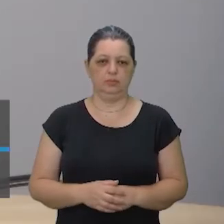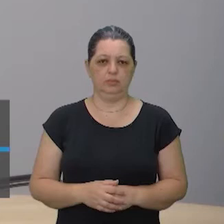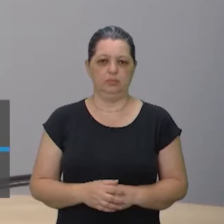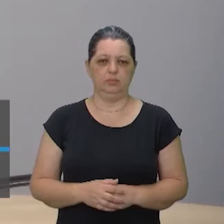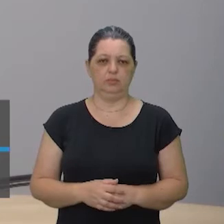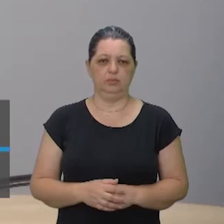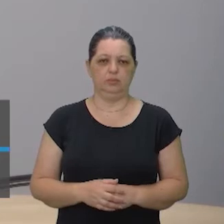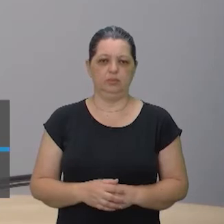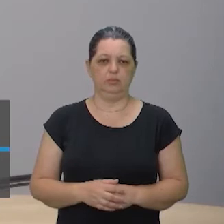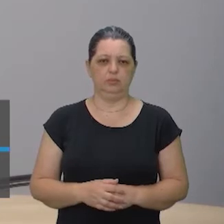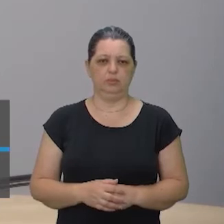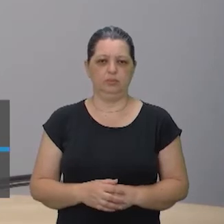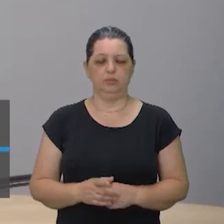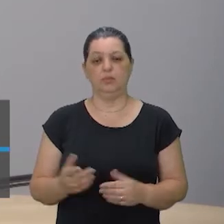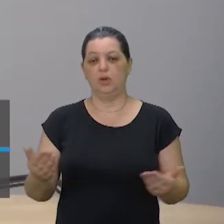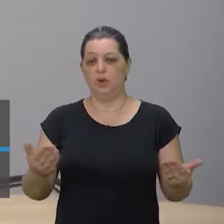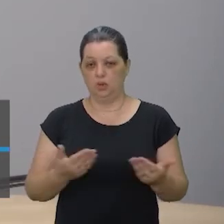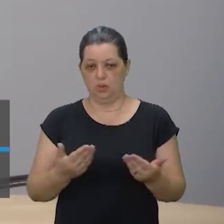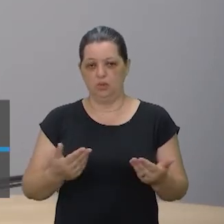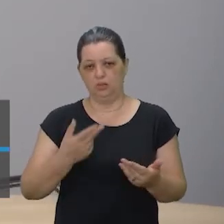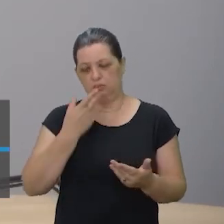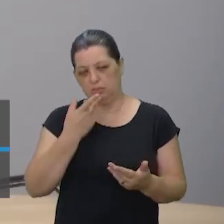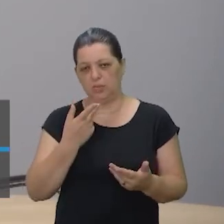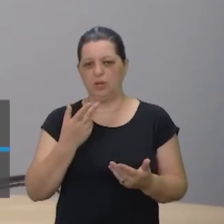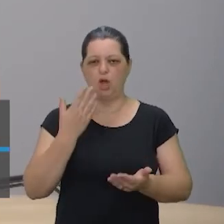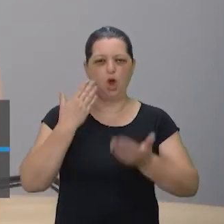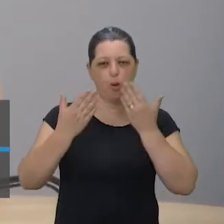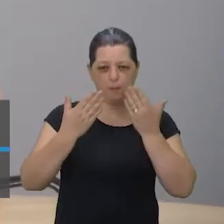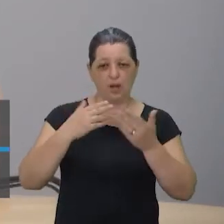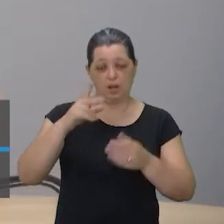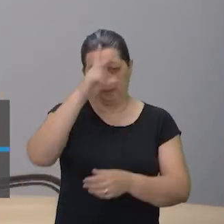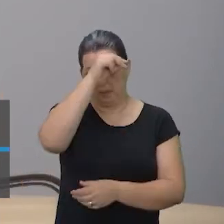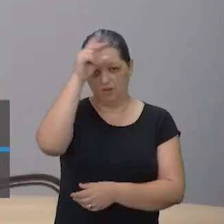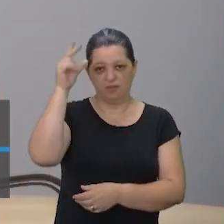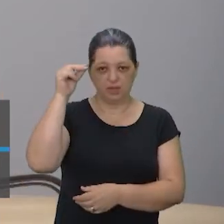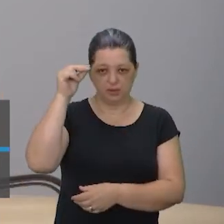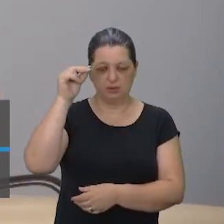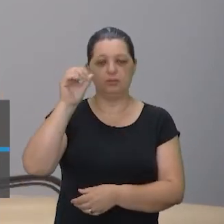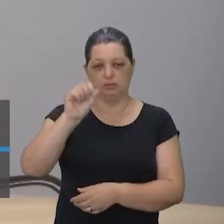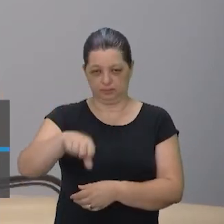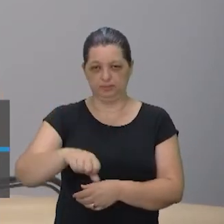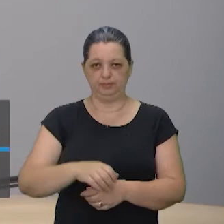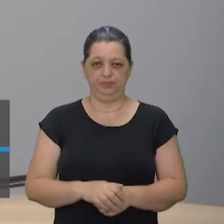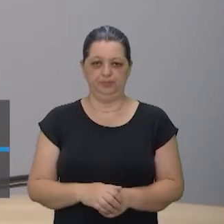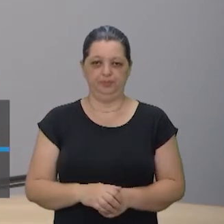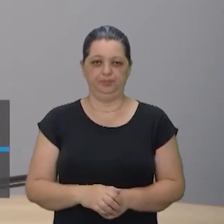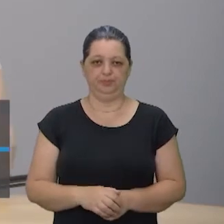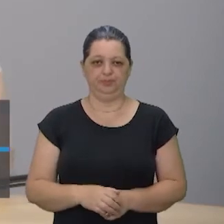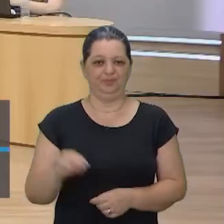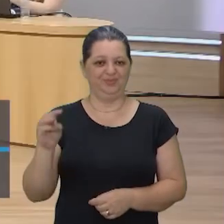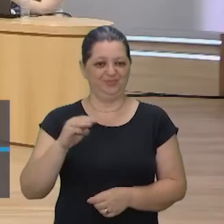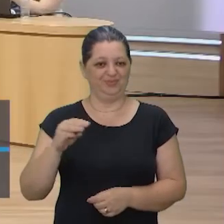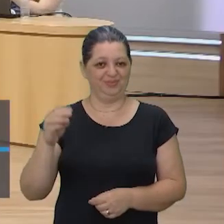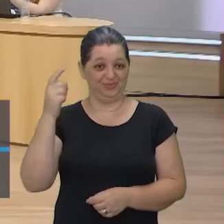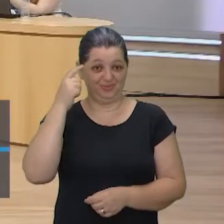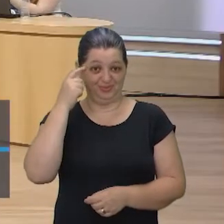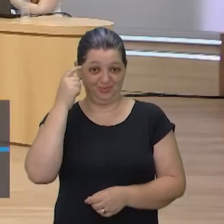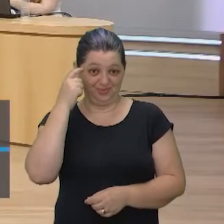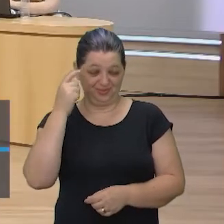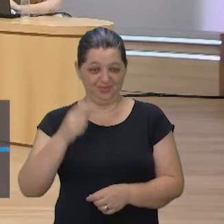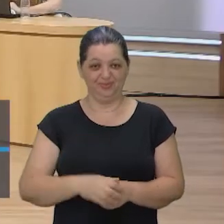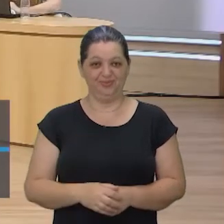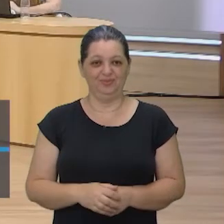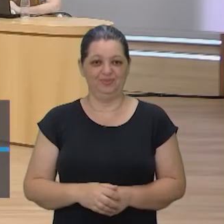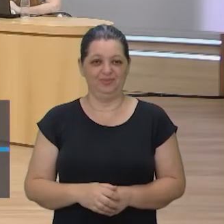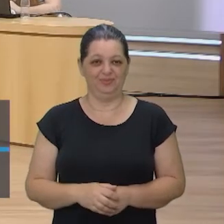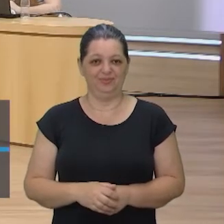Hoje a gente associa ao prefeito. Mas é o prefeito mesmo. Era o prefeito, aham. Aliás, momento cabeção! Queremos novamente, eu